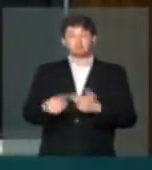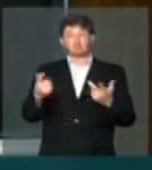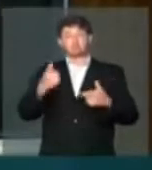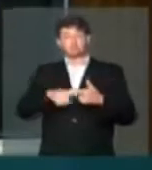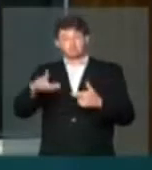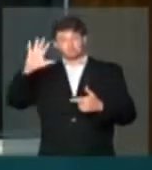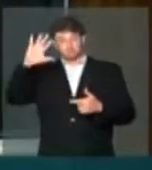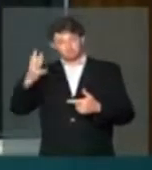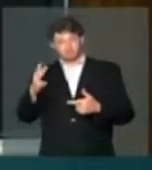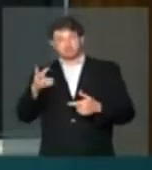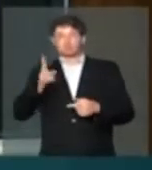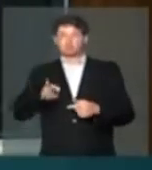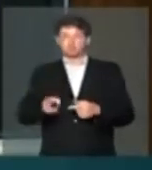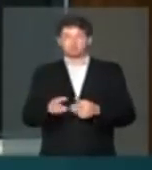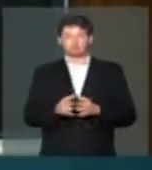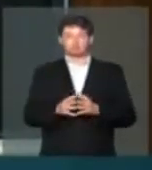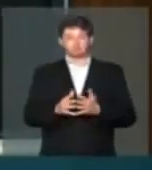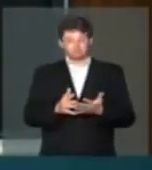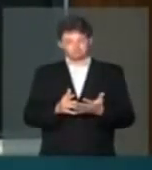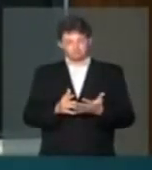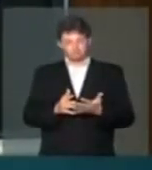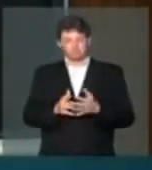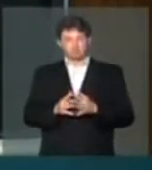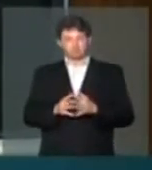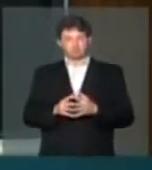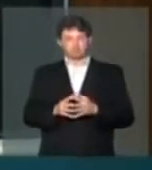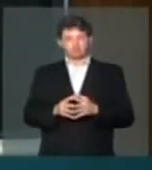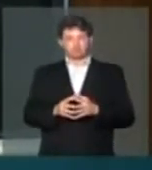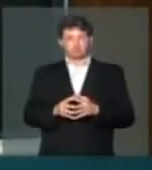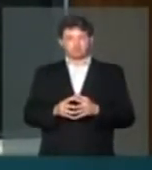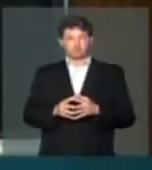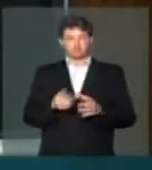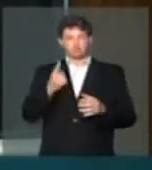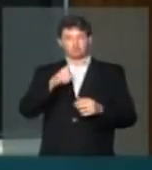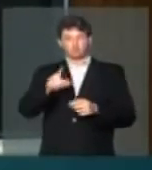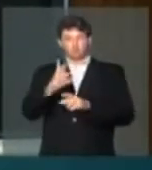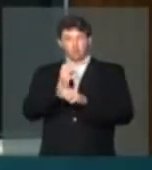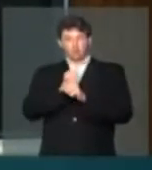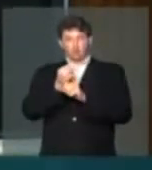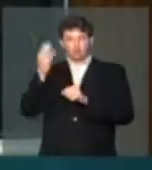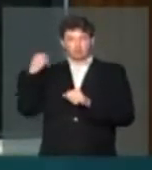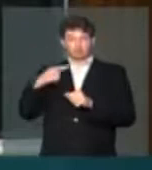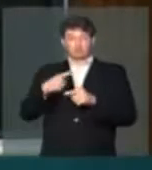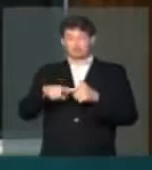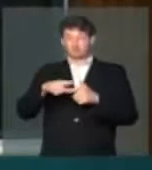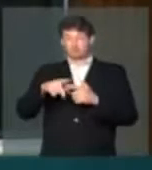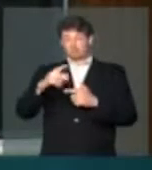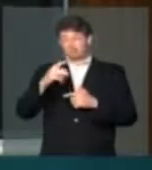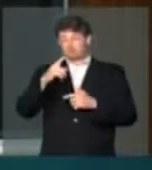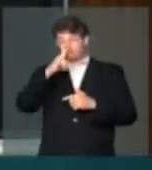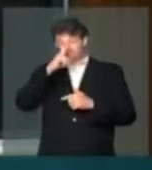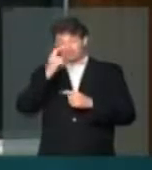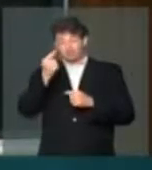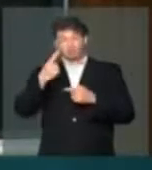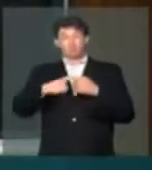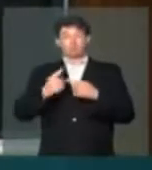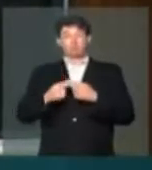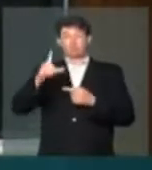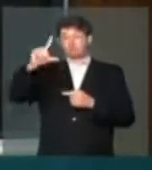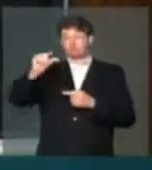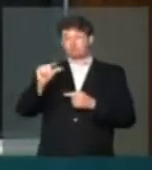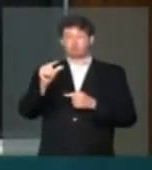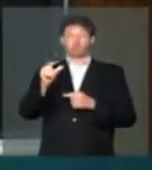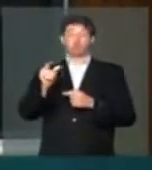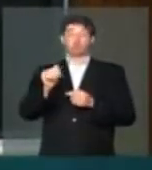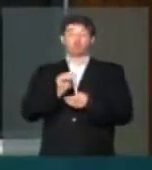para solucioná-los persistem. No último quadriênio, a crise financeira agravou-se com a queda do Fundo de Participação dos Estados e